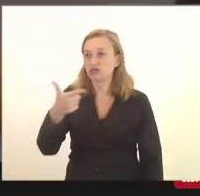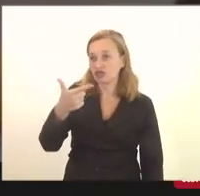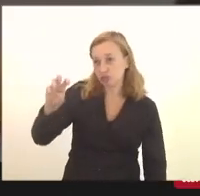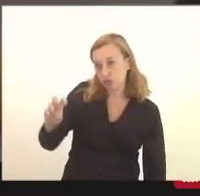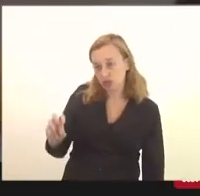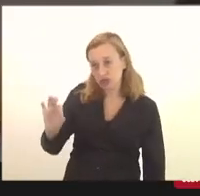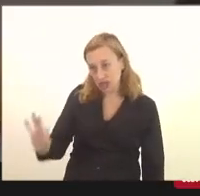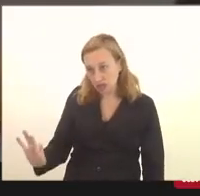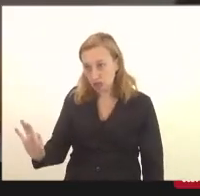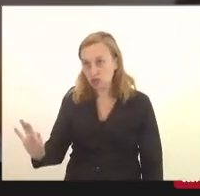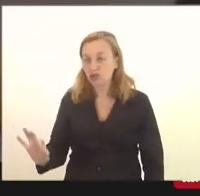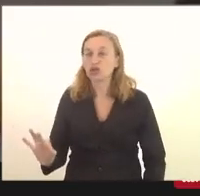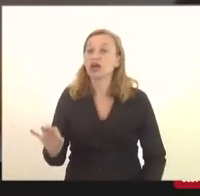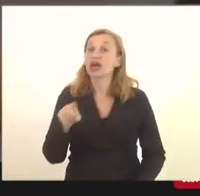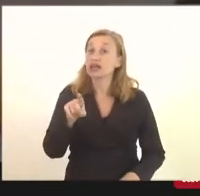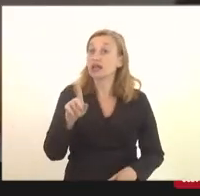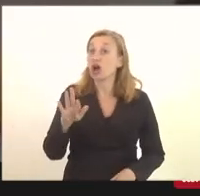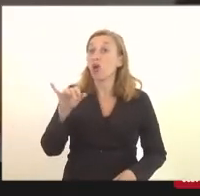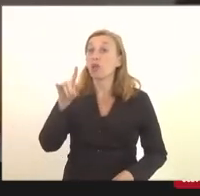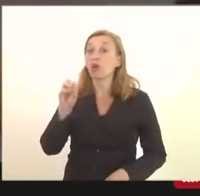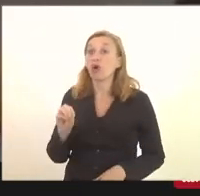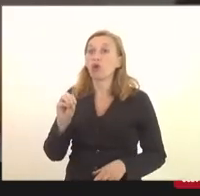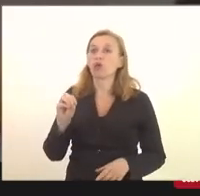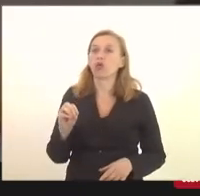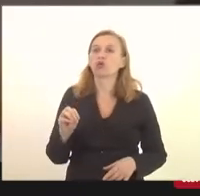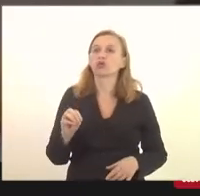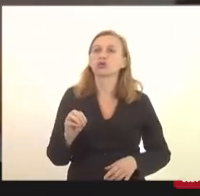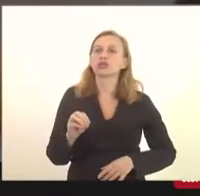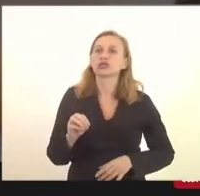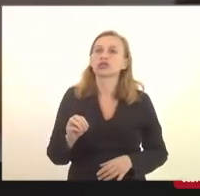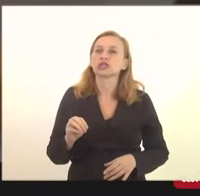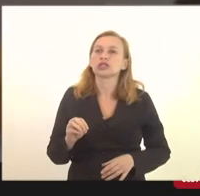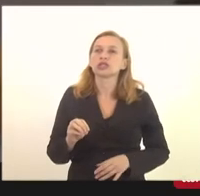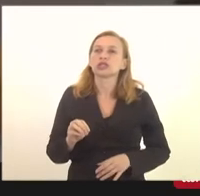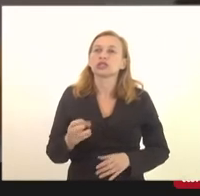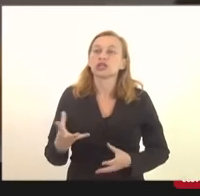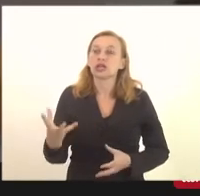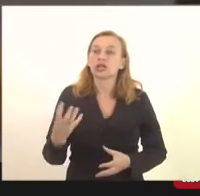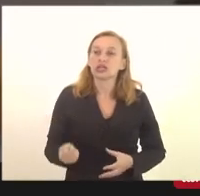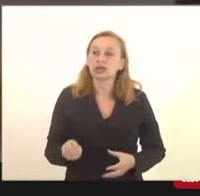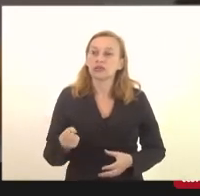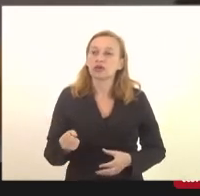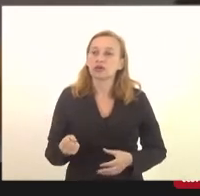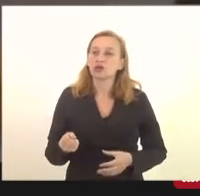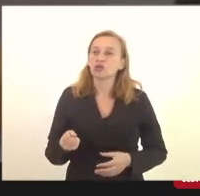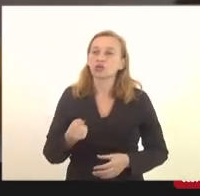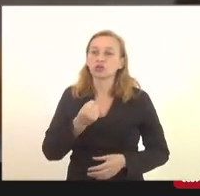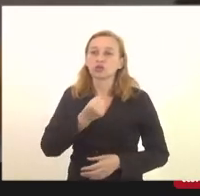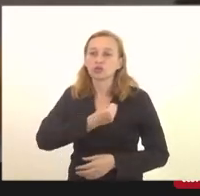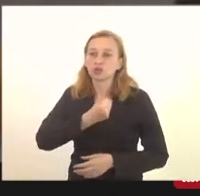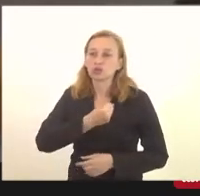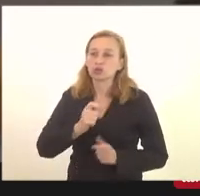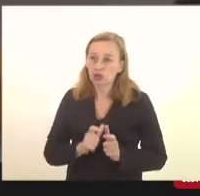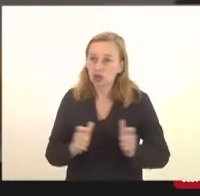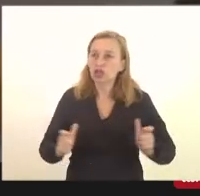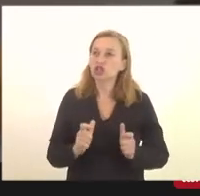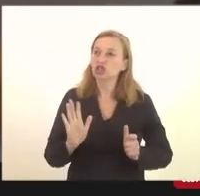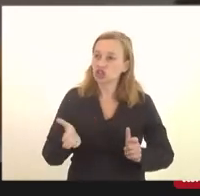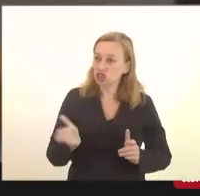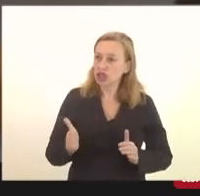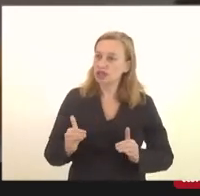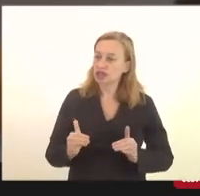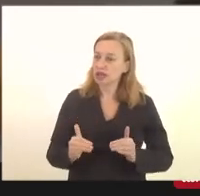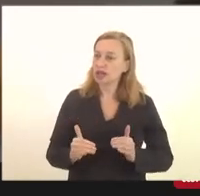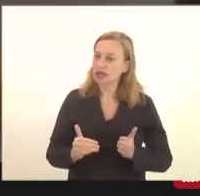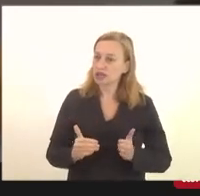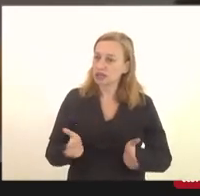participação. Esse é o bloco que foi o bloco, vamos dizer assim, que recebeu o maior lance, é o bloco que já está mais adiantado, até pelo